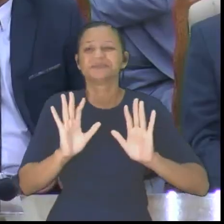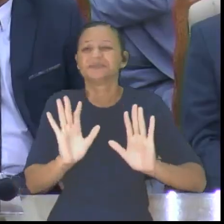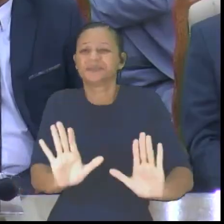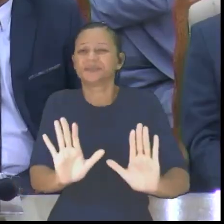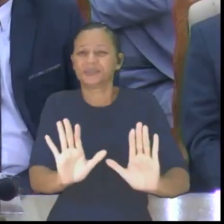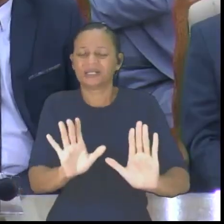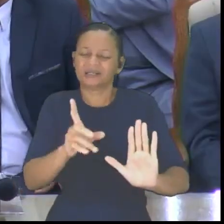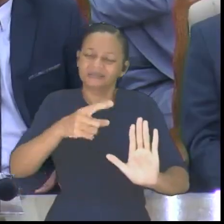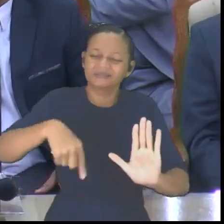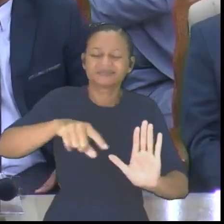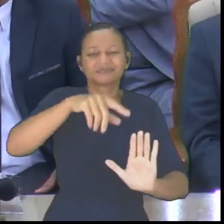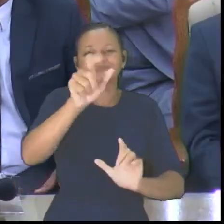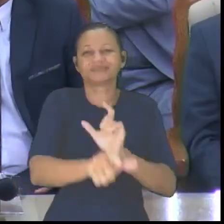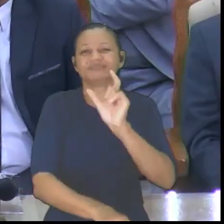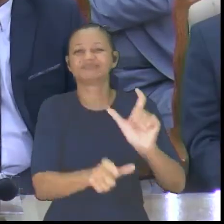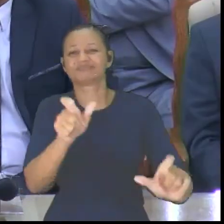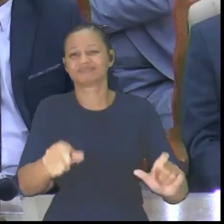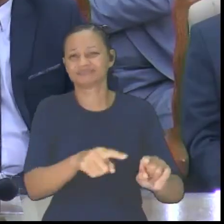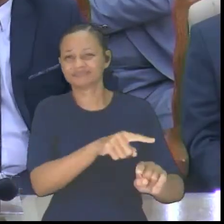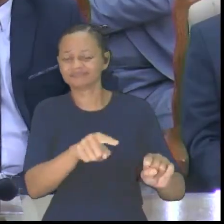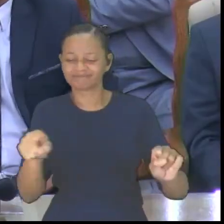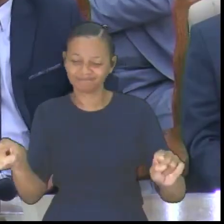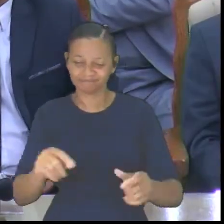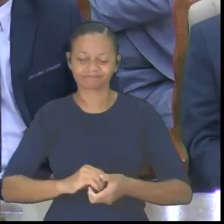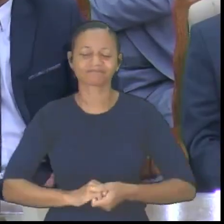está disposto a fazer.